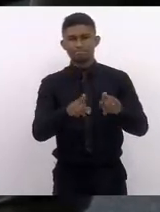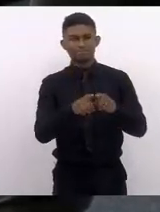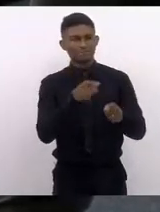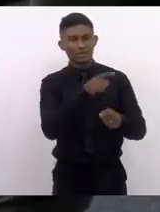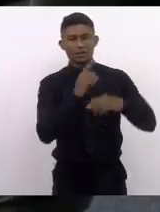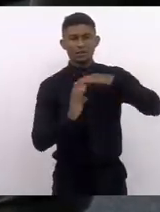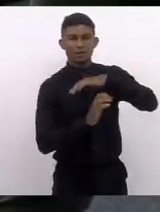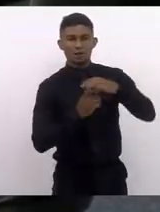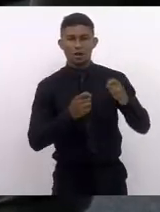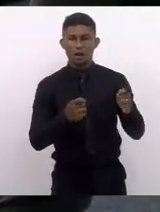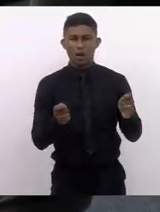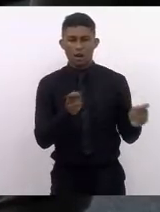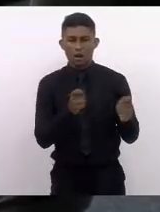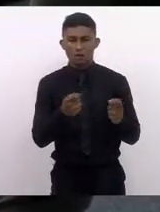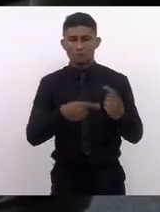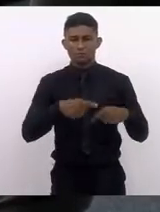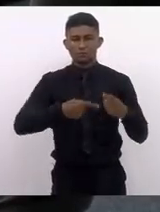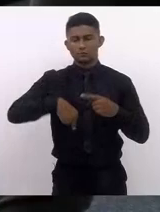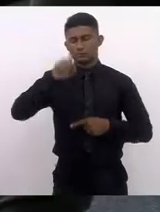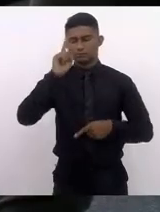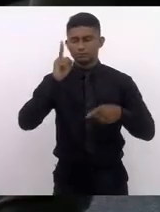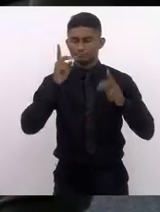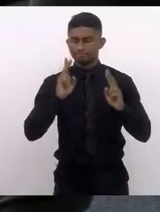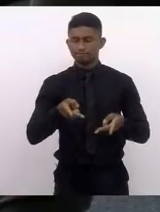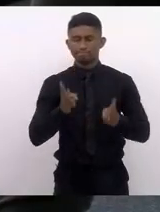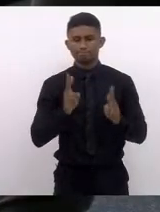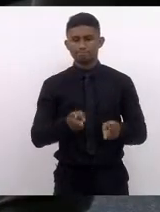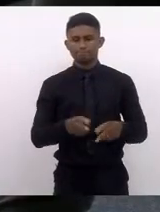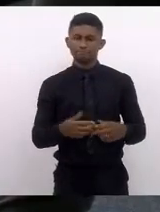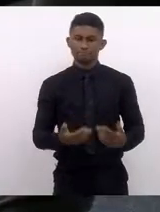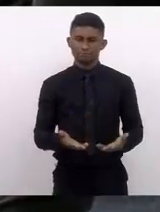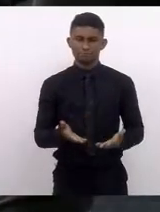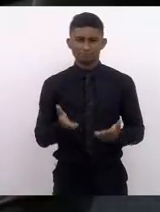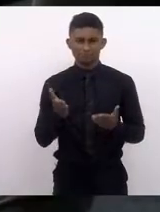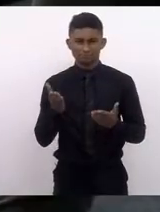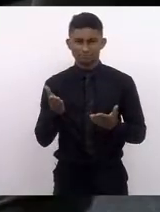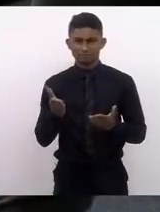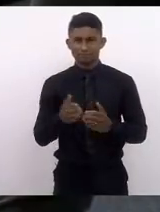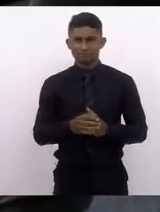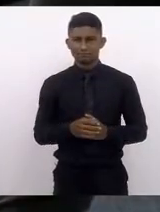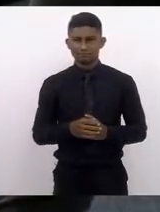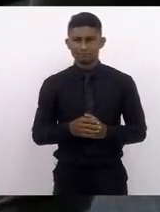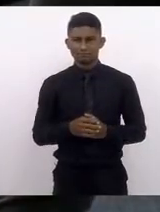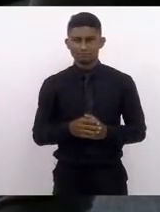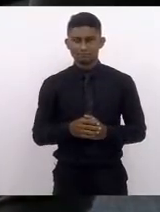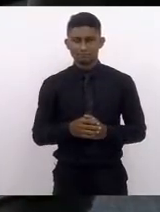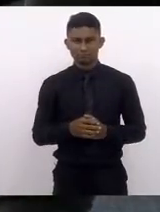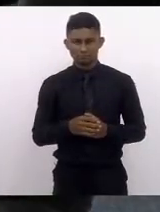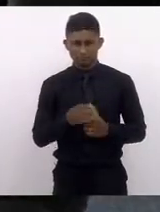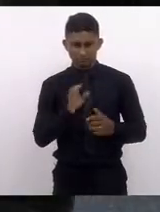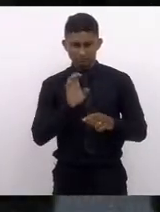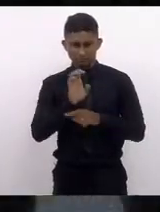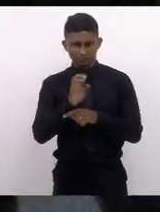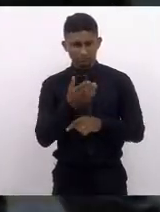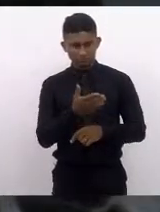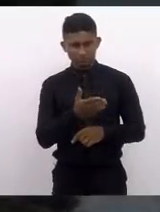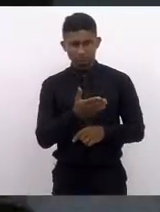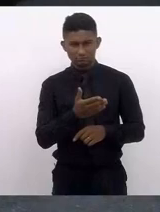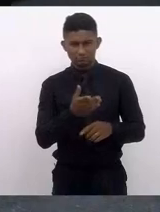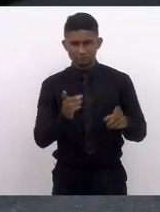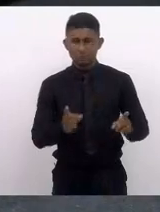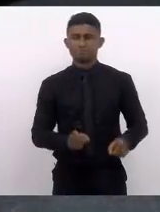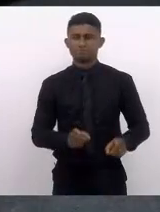lucrativa e para manobra indigna de decadência do estado com a com a